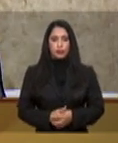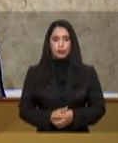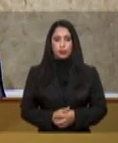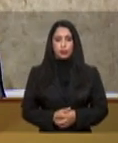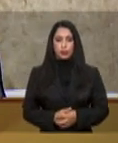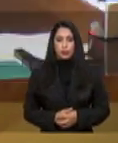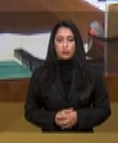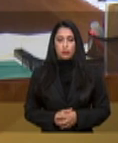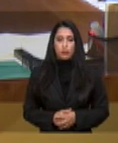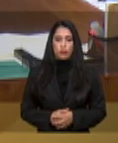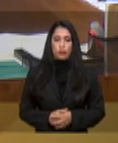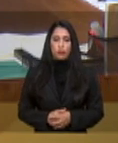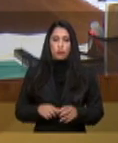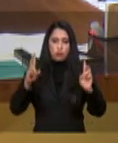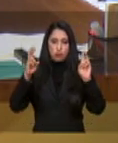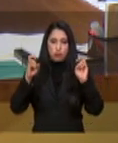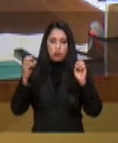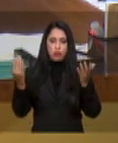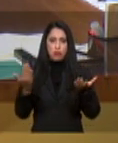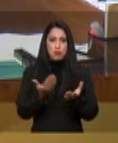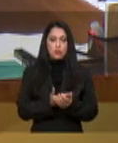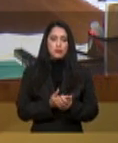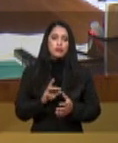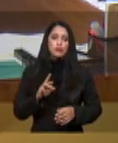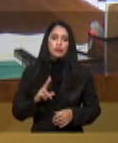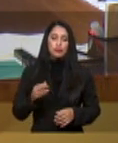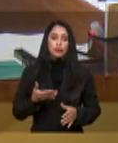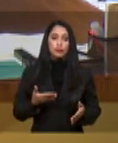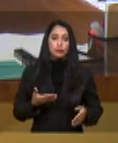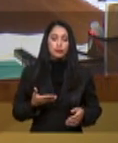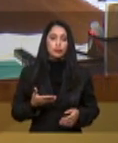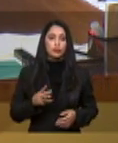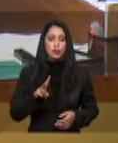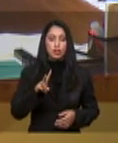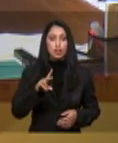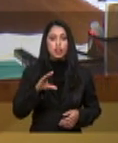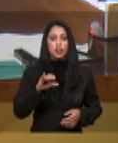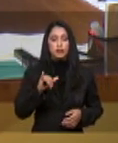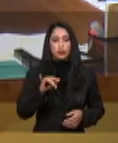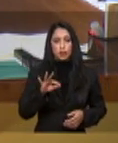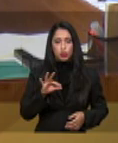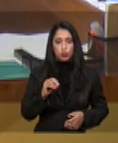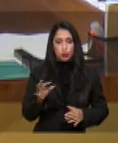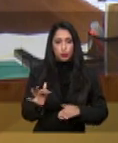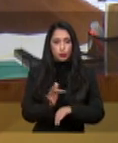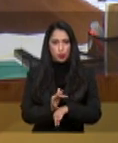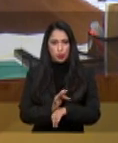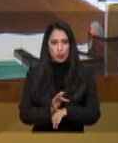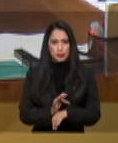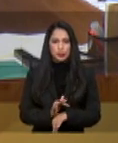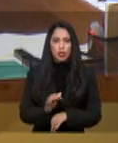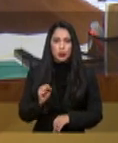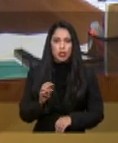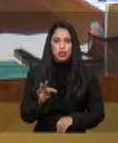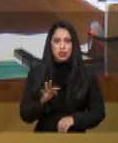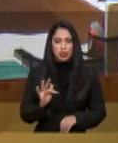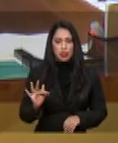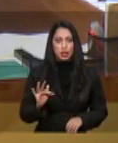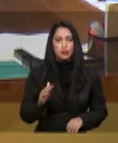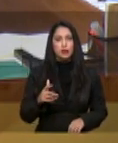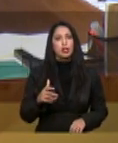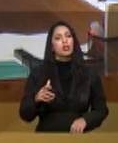Quanto ao mérito, rejeito de plano alegado vício formal. Observo que essa Corte já decidiu, em 11 de outubro de